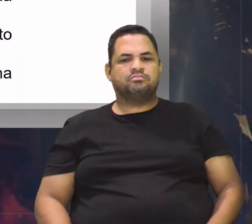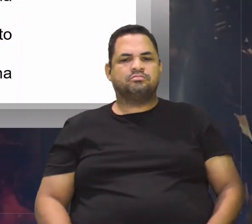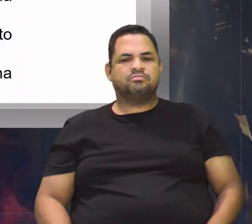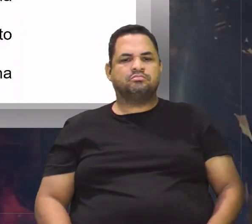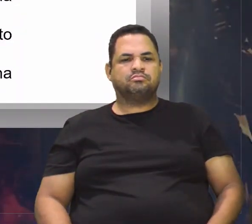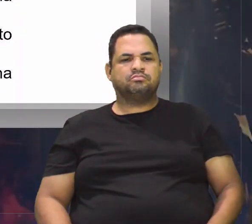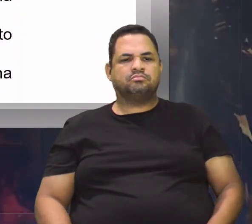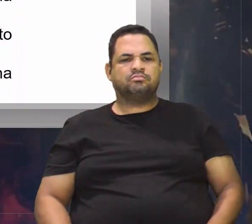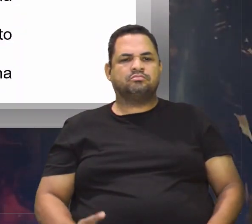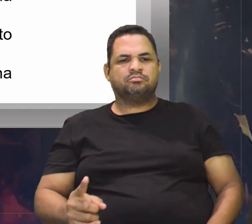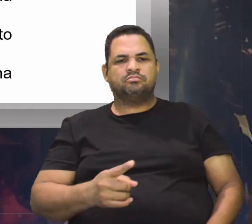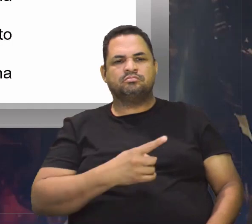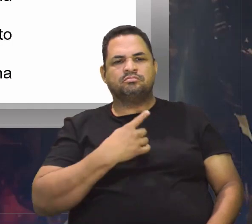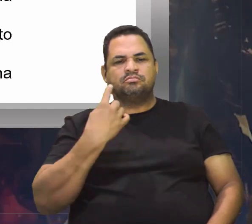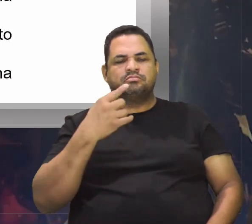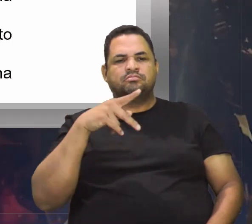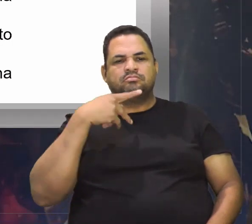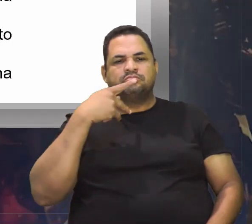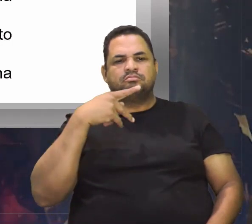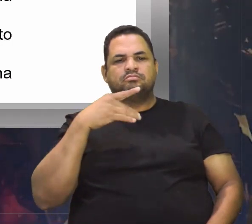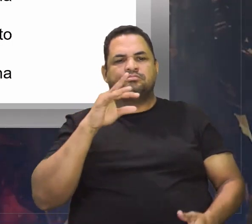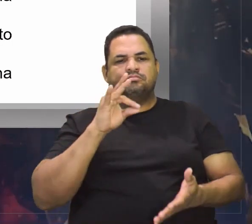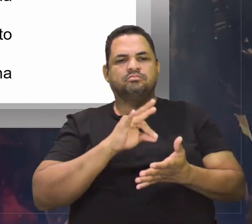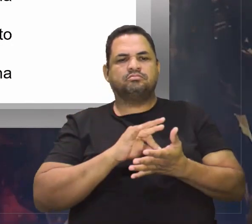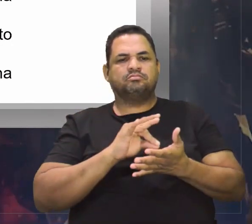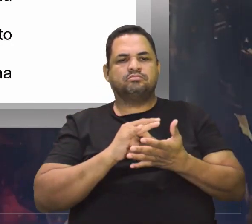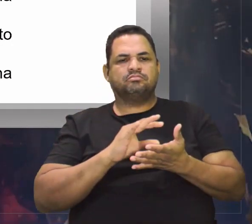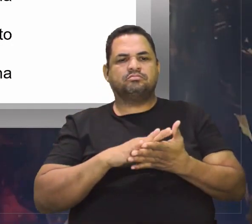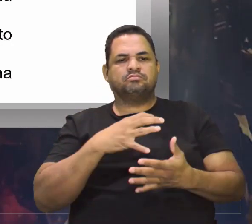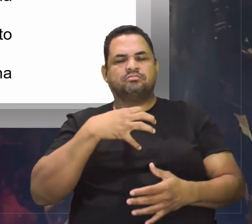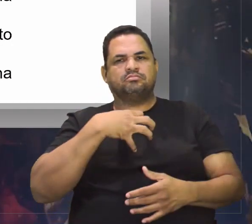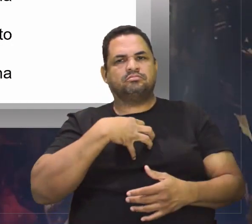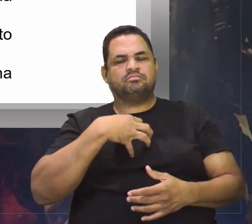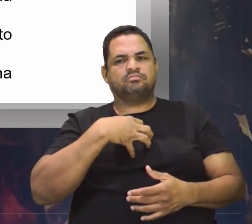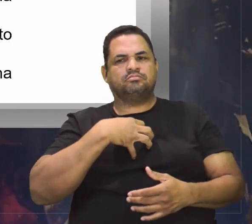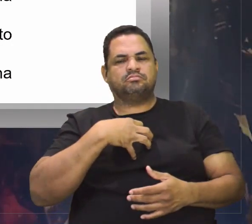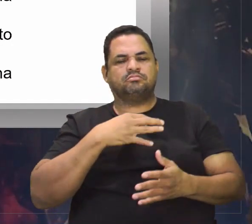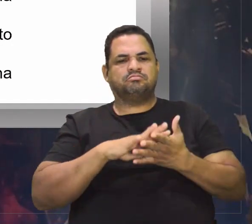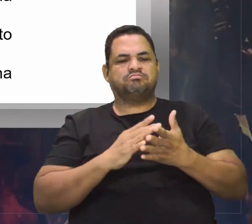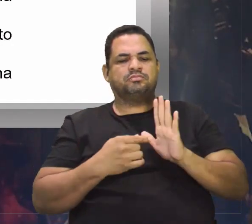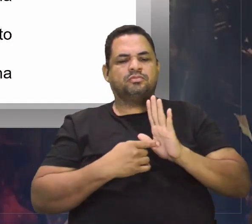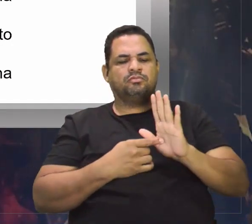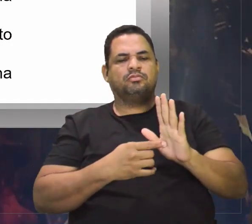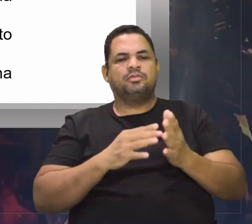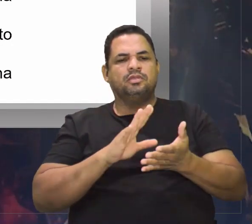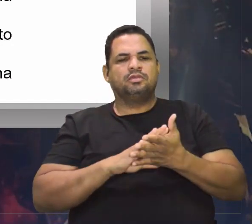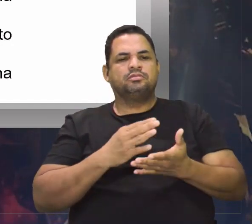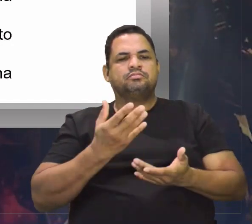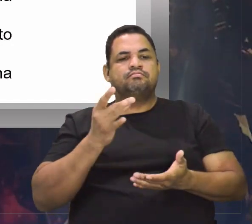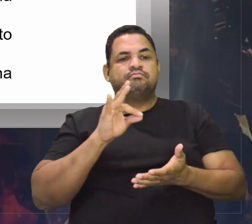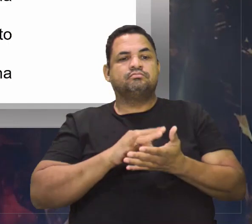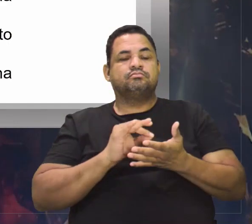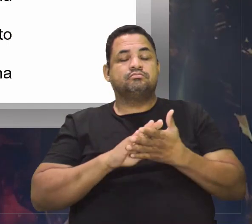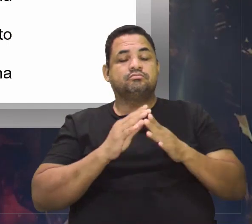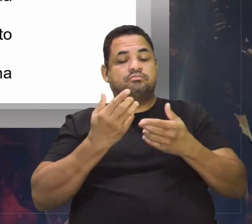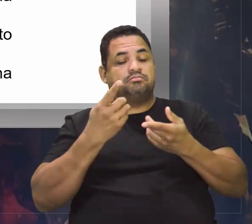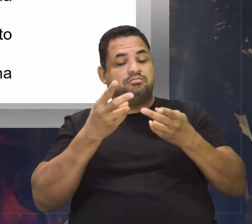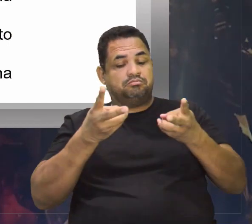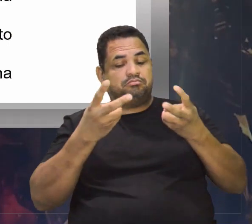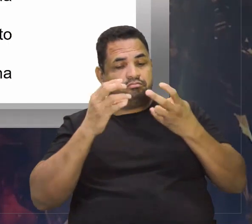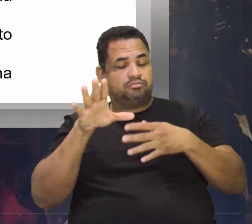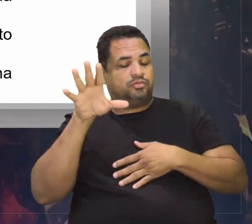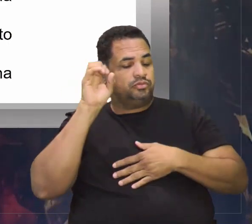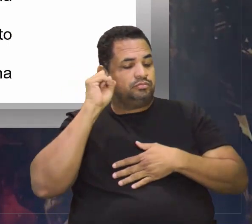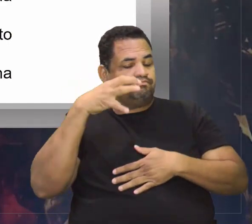O que nós dissemos que é verdade hoje é aquilo que nossos sentidos nos traz como verdade. É o que nós conseguimos enxergar, ouvir,